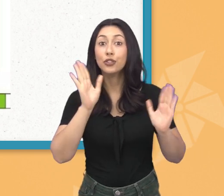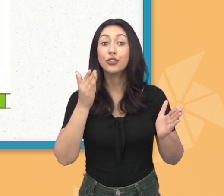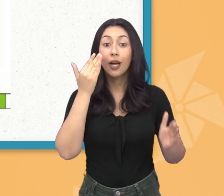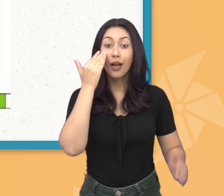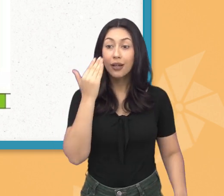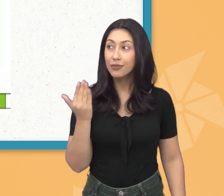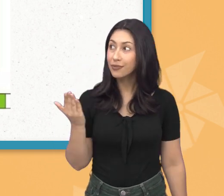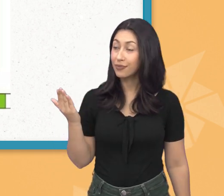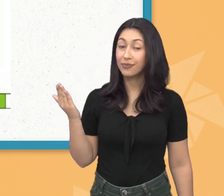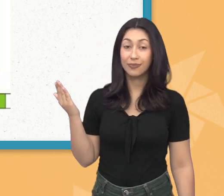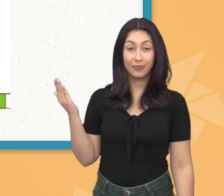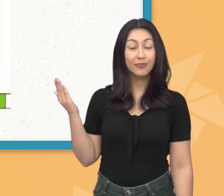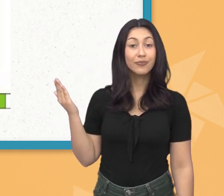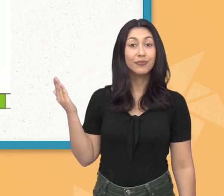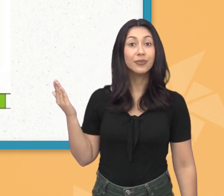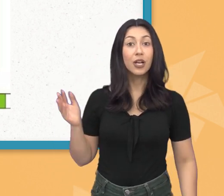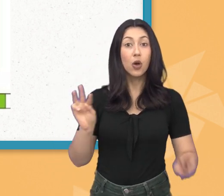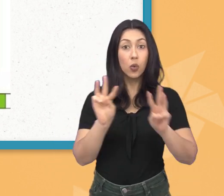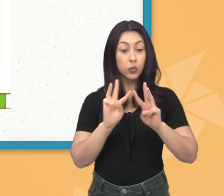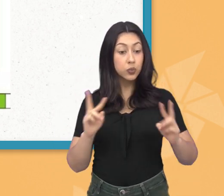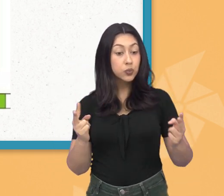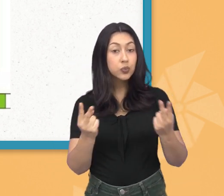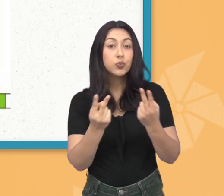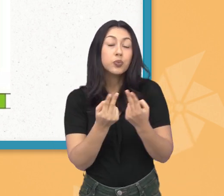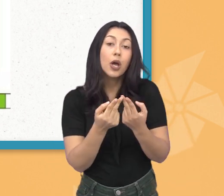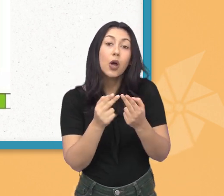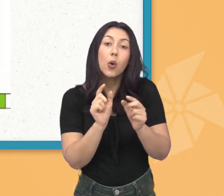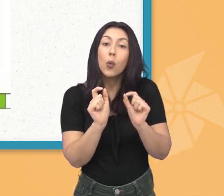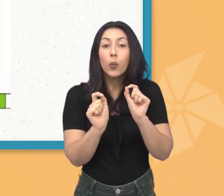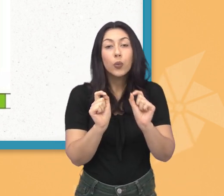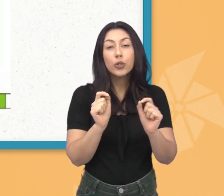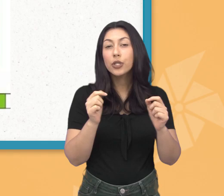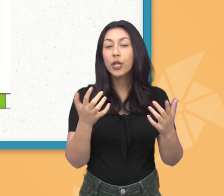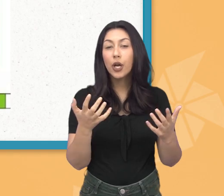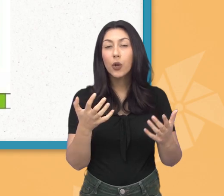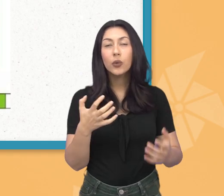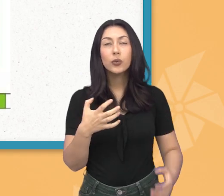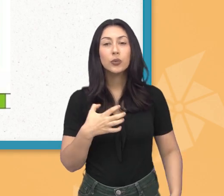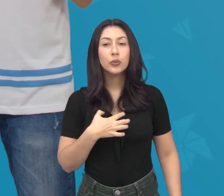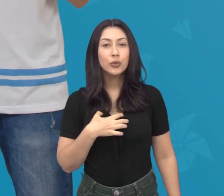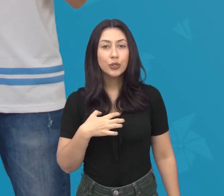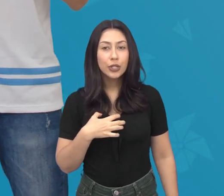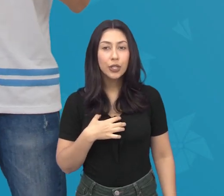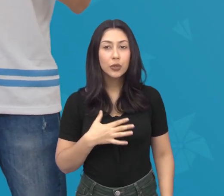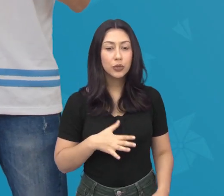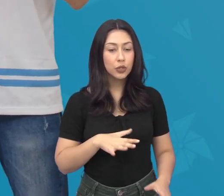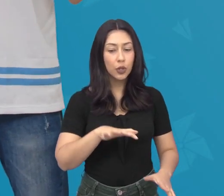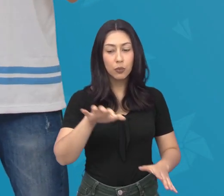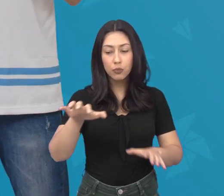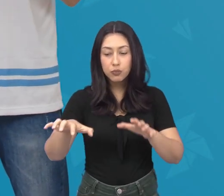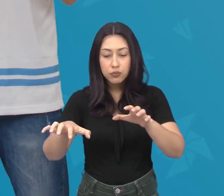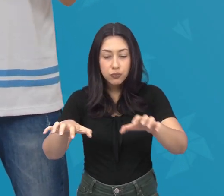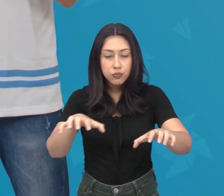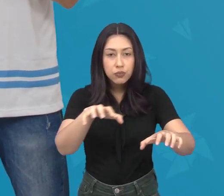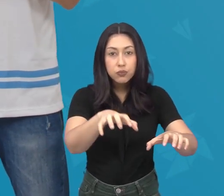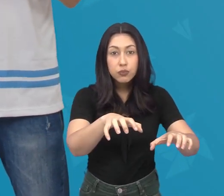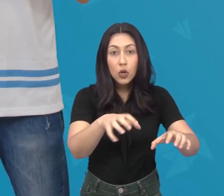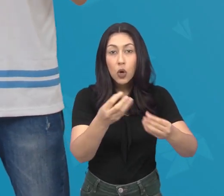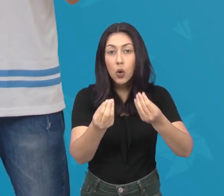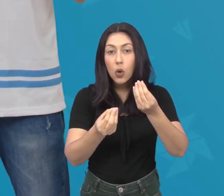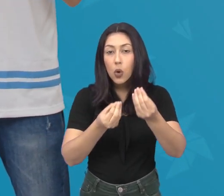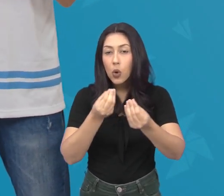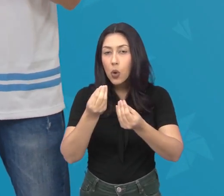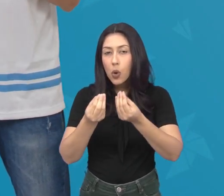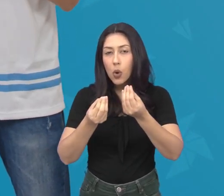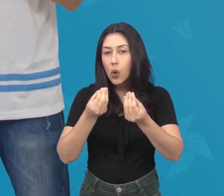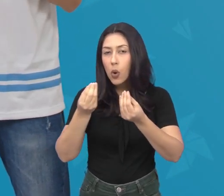né, nas aulas sobre estados físicos da matéria, que nada mais é do que uma forma da gente classificar o nível de agitação, né, o